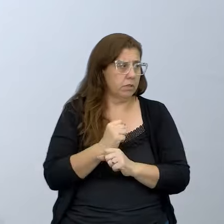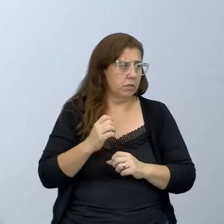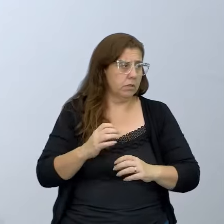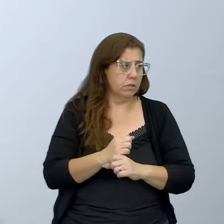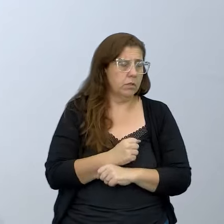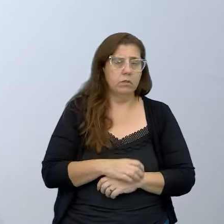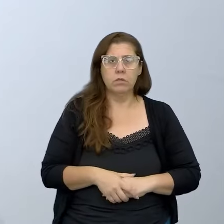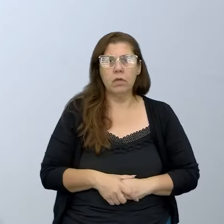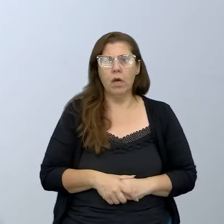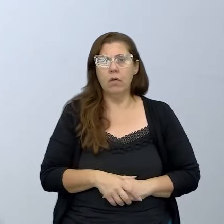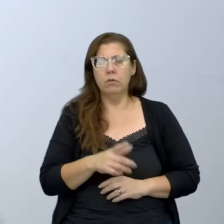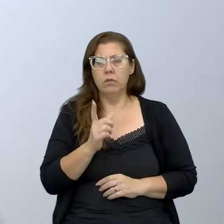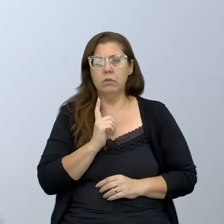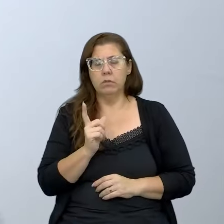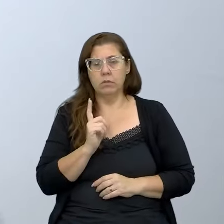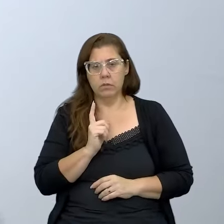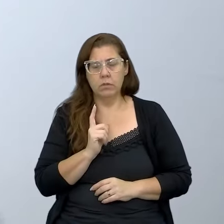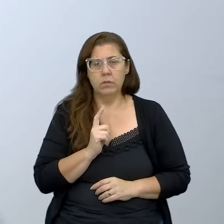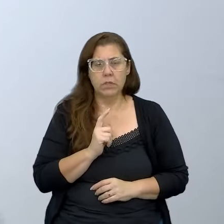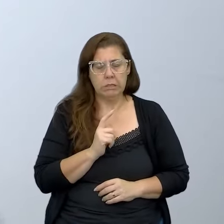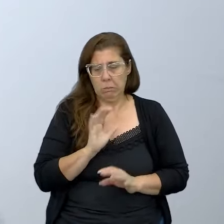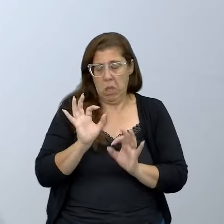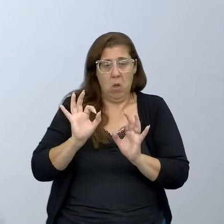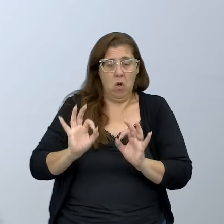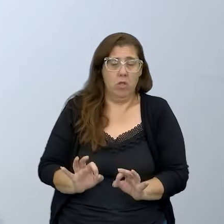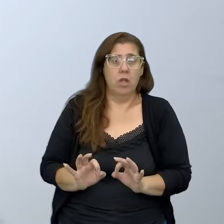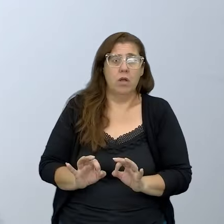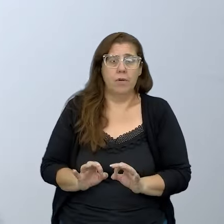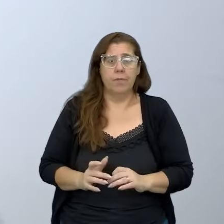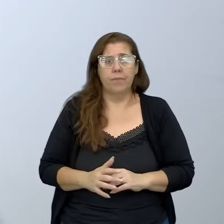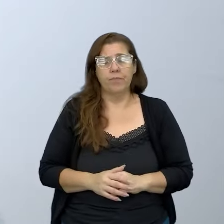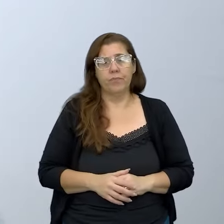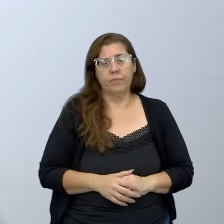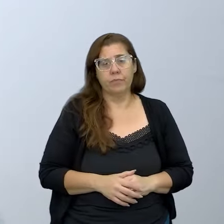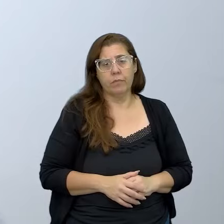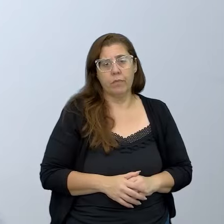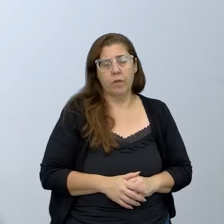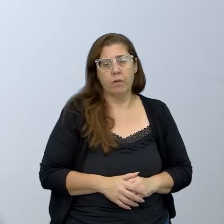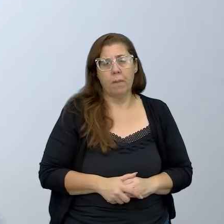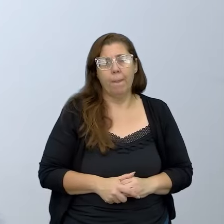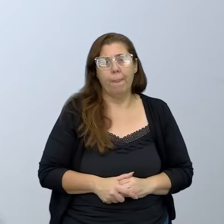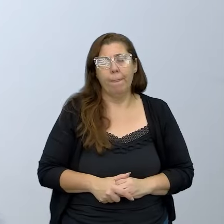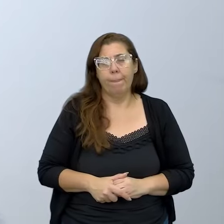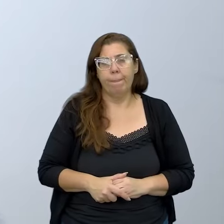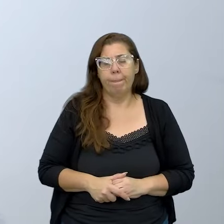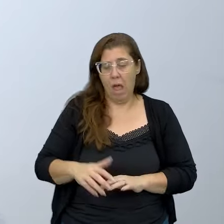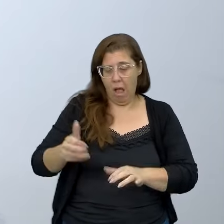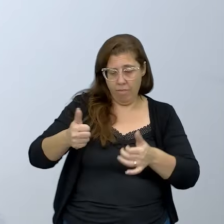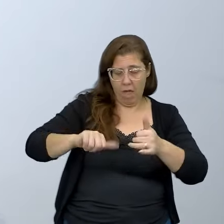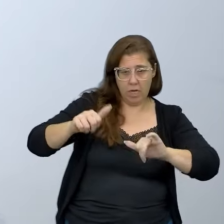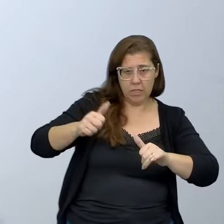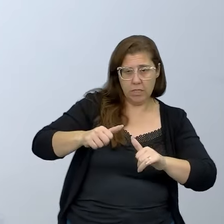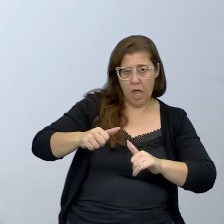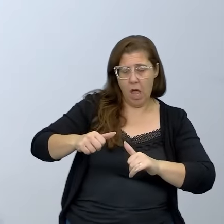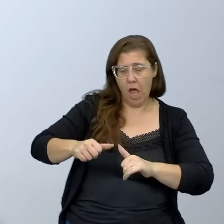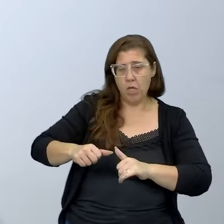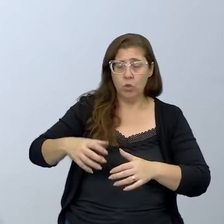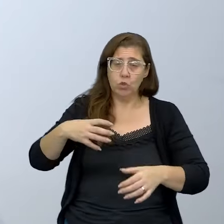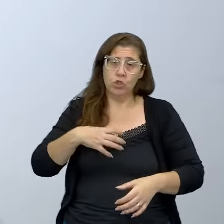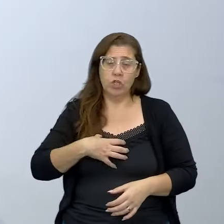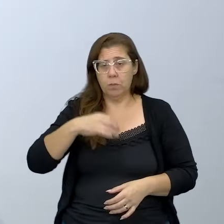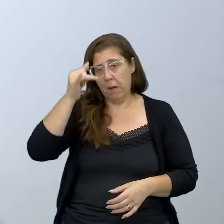nem sempre tem como a gente ter cálculos muito precisos. Não significa que a gente não pode vamos dizer, analisar de um perfil de